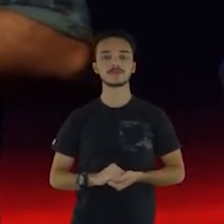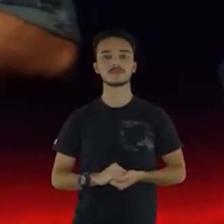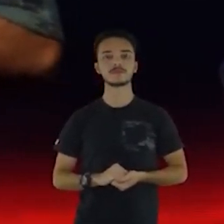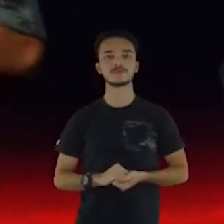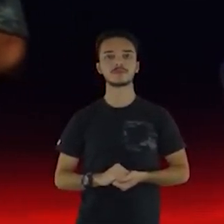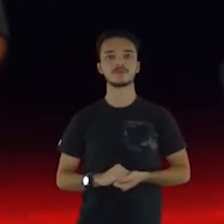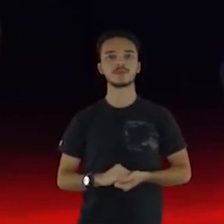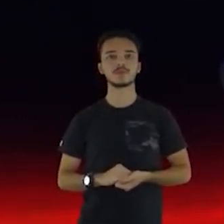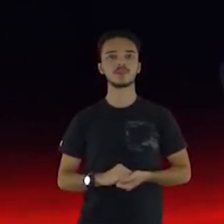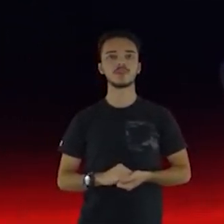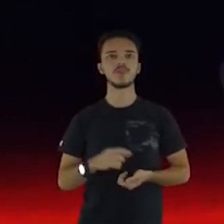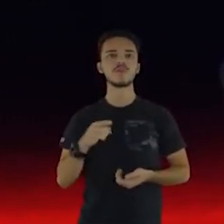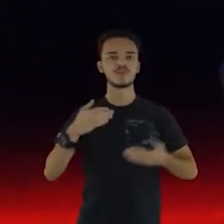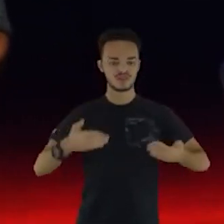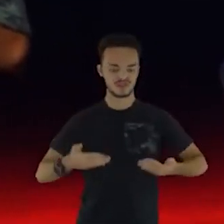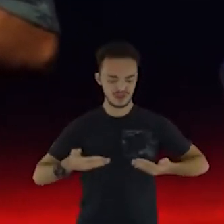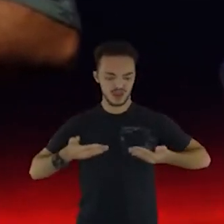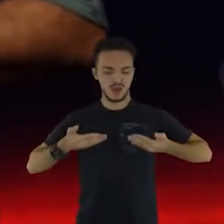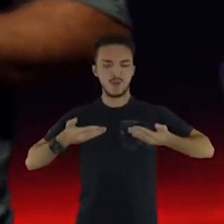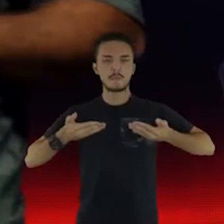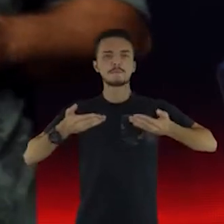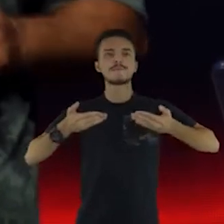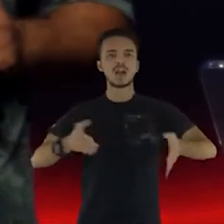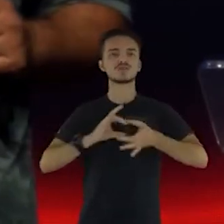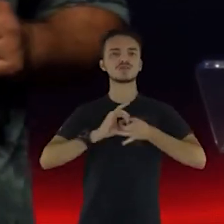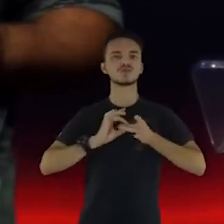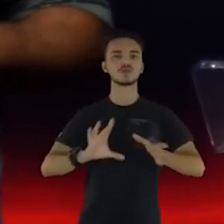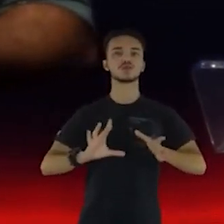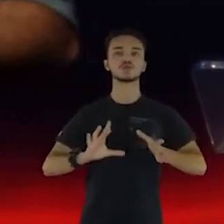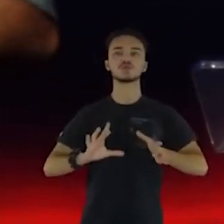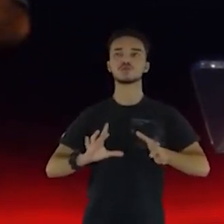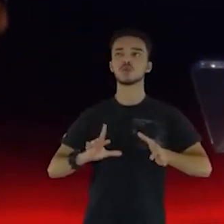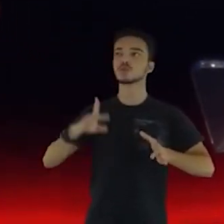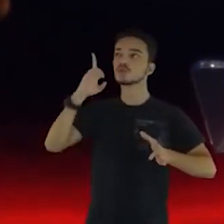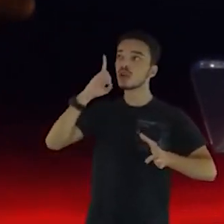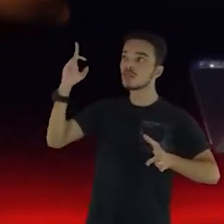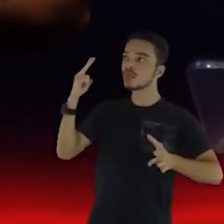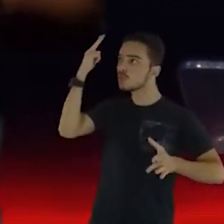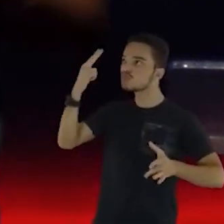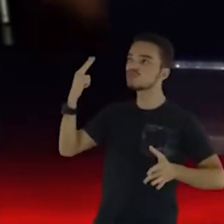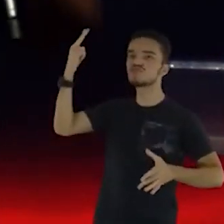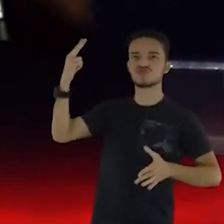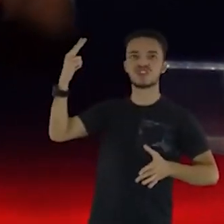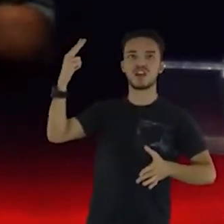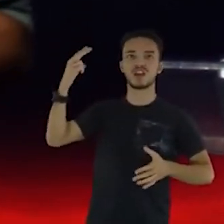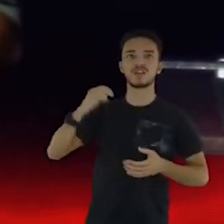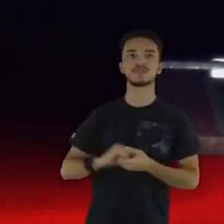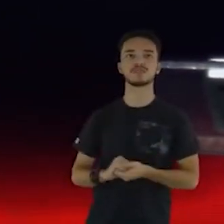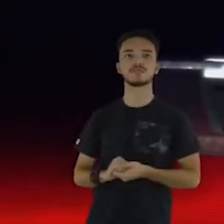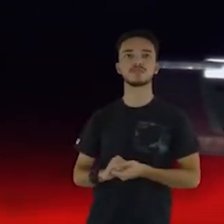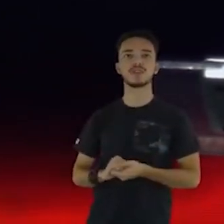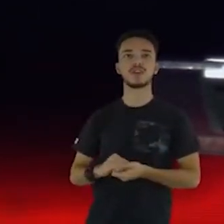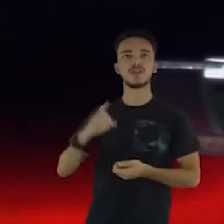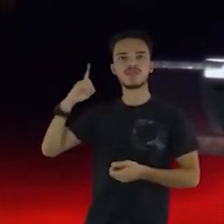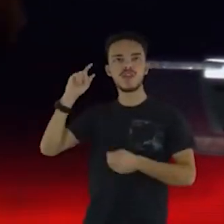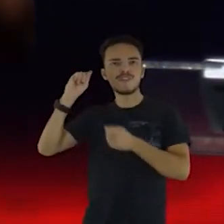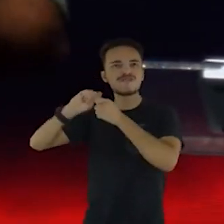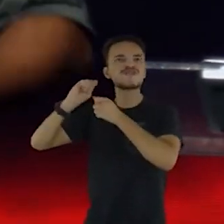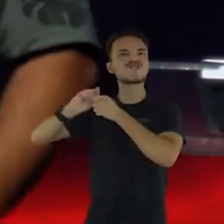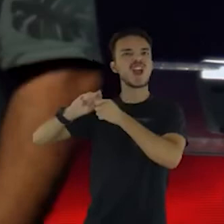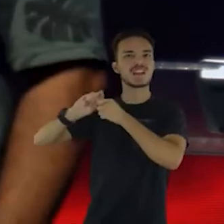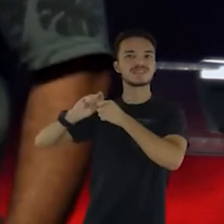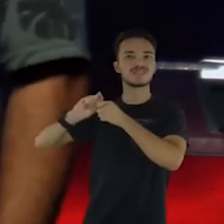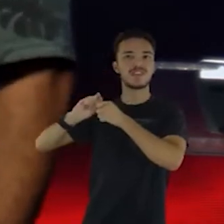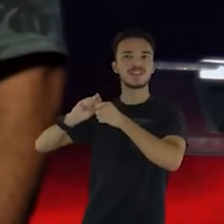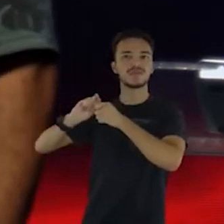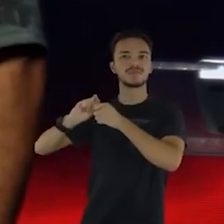Você está disposto a ser esticado por Jesus nessa noite? Esticado por Deus nessa noite? A ponto de você achar que não vai aguentar, mas você